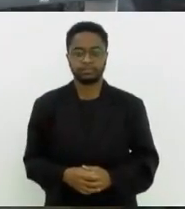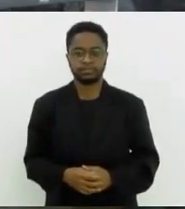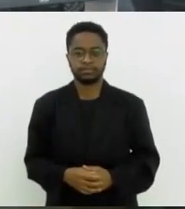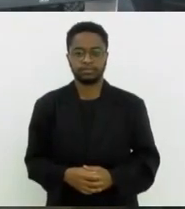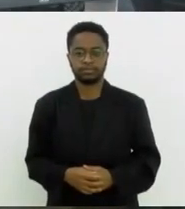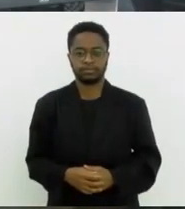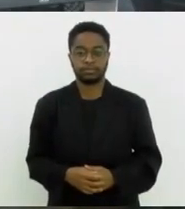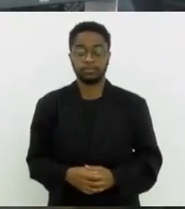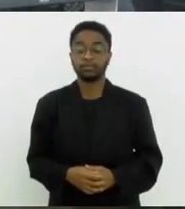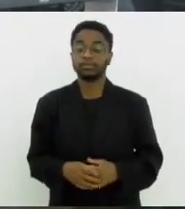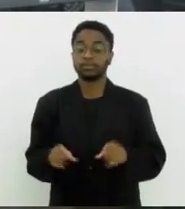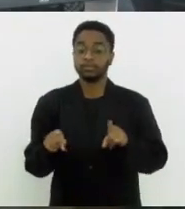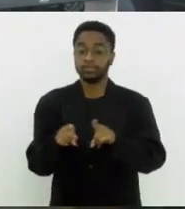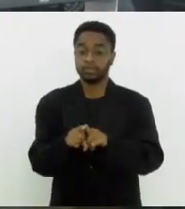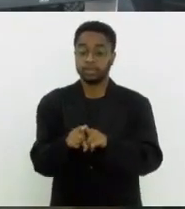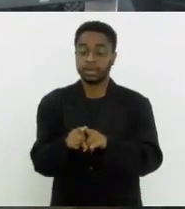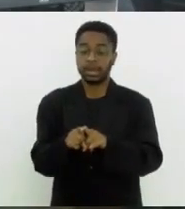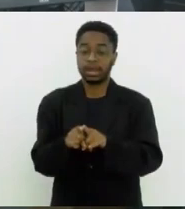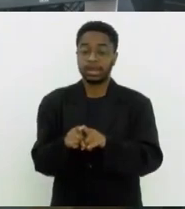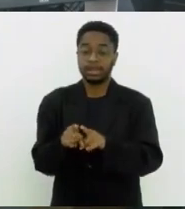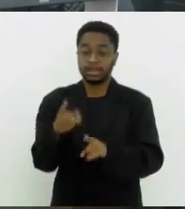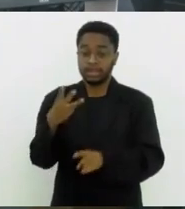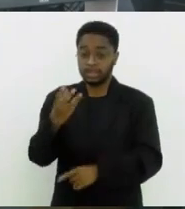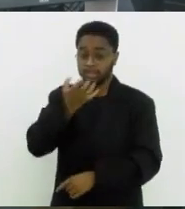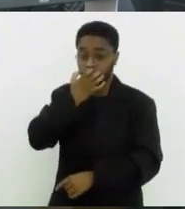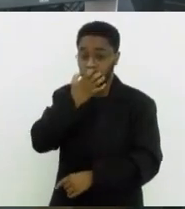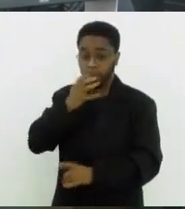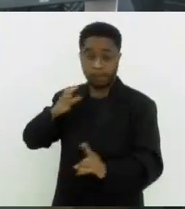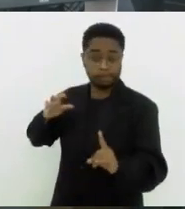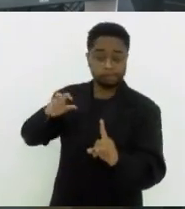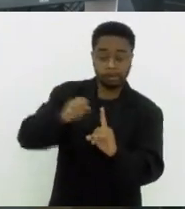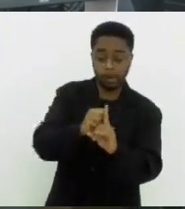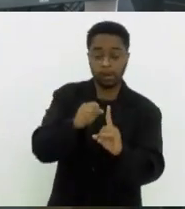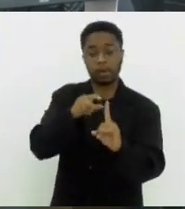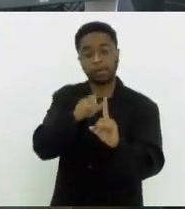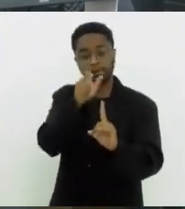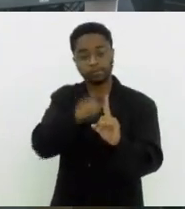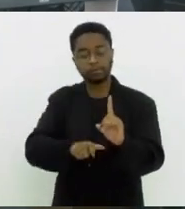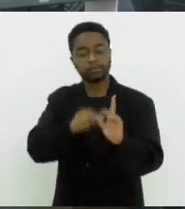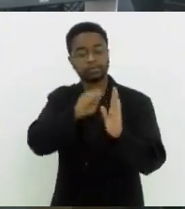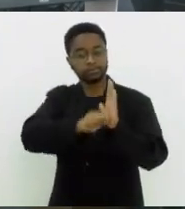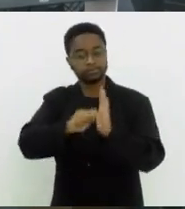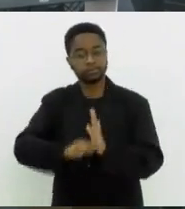E o recente violento ataque de 3 pitbulls à escritora Rosiana Murrá, em